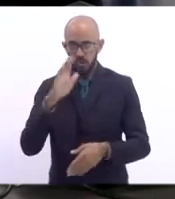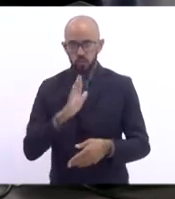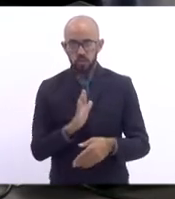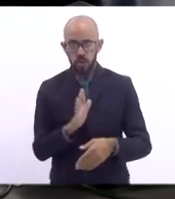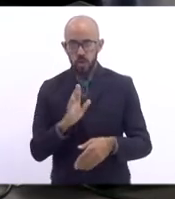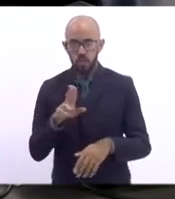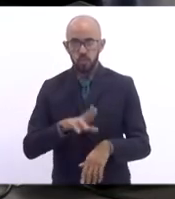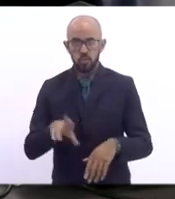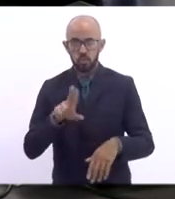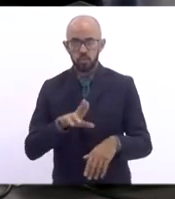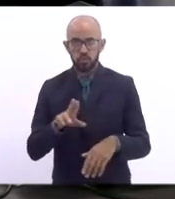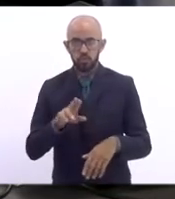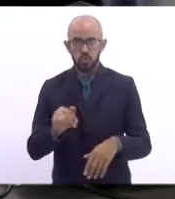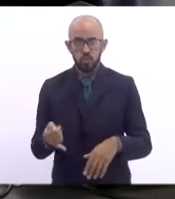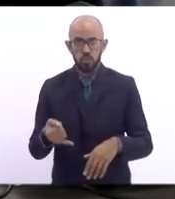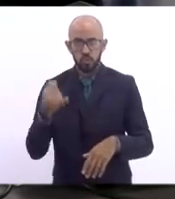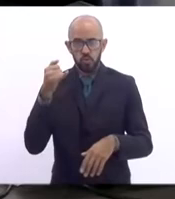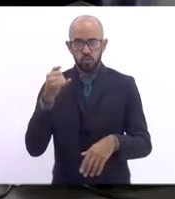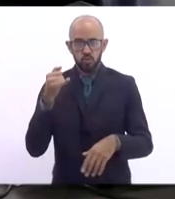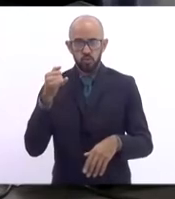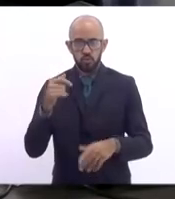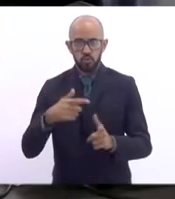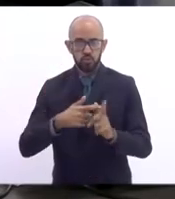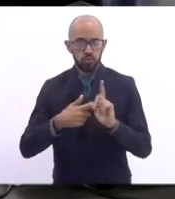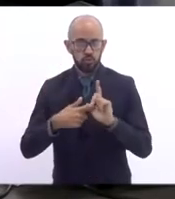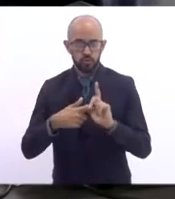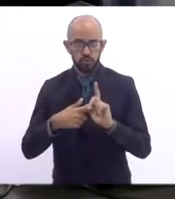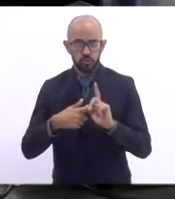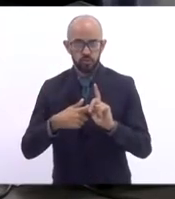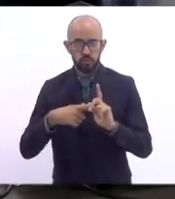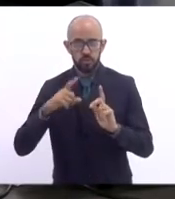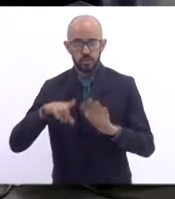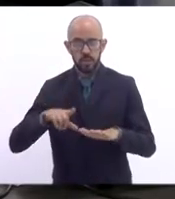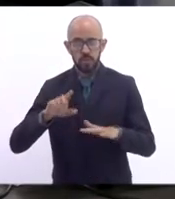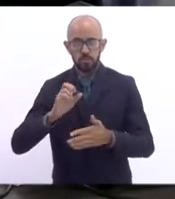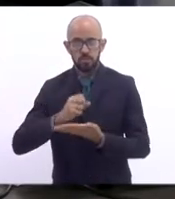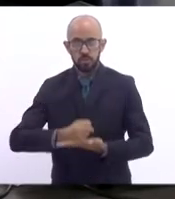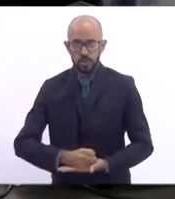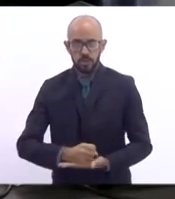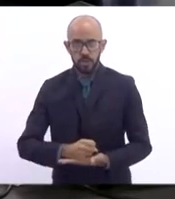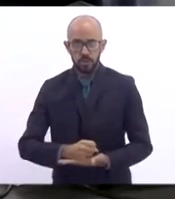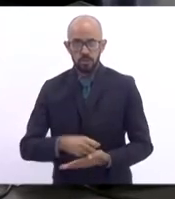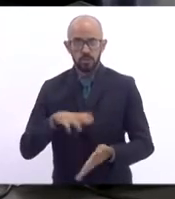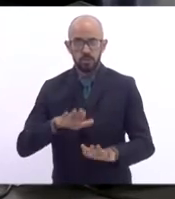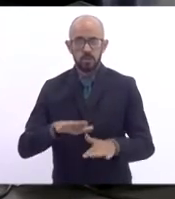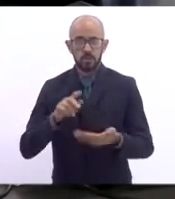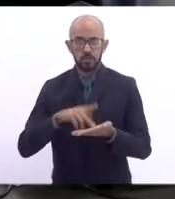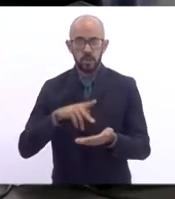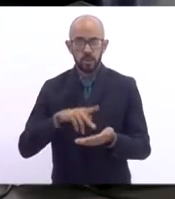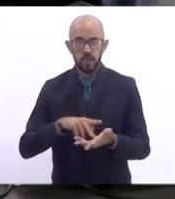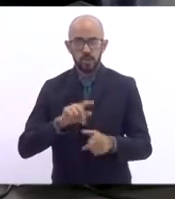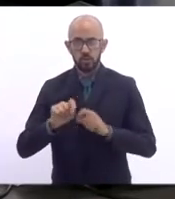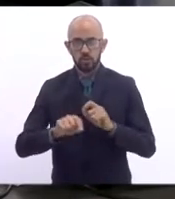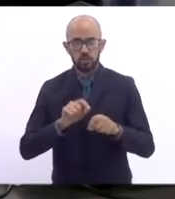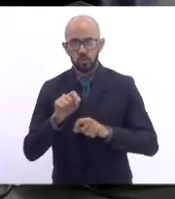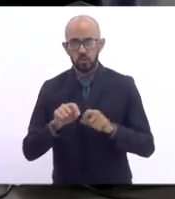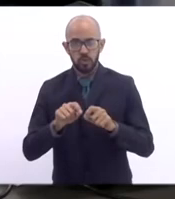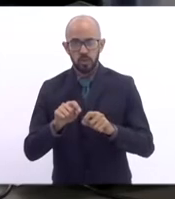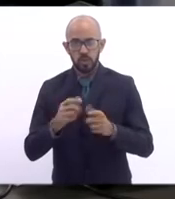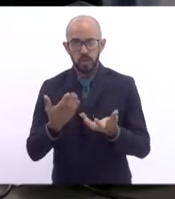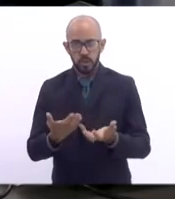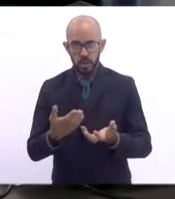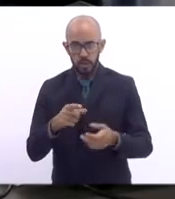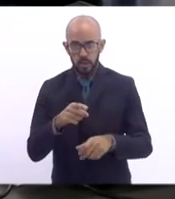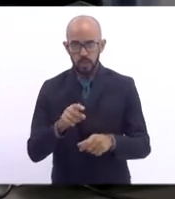inadimplente a criar uma coisa muito pesada e não na verdade o que você quer usar só